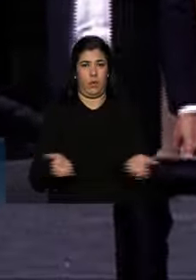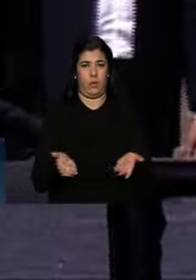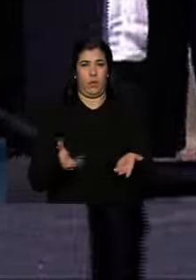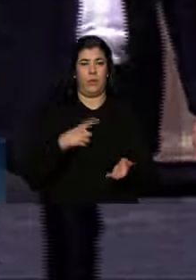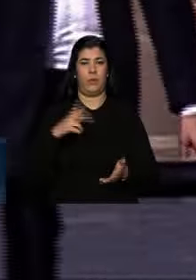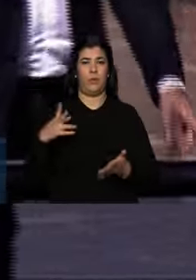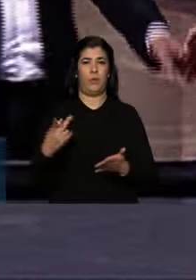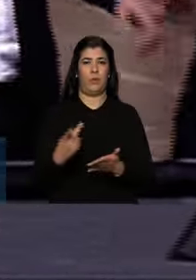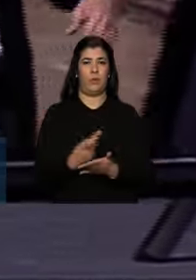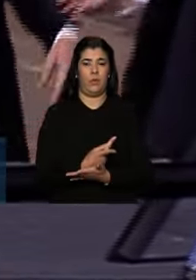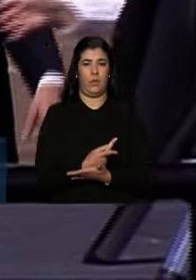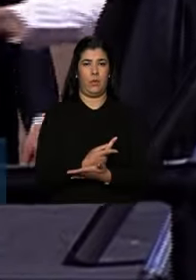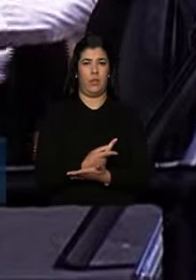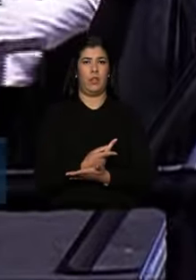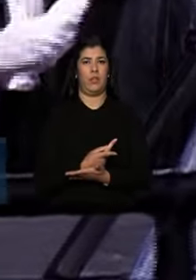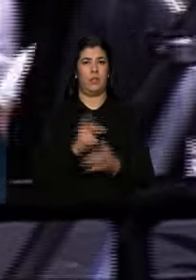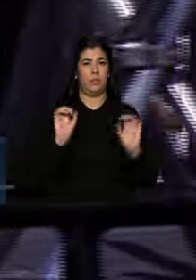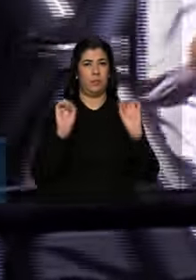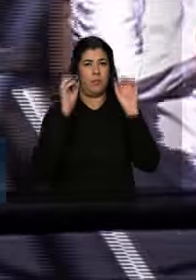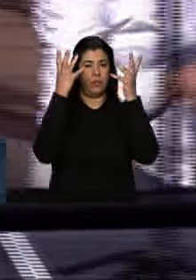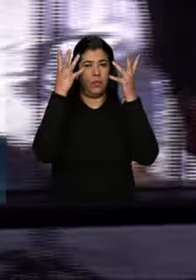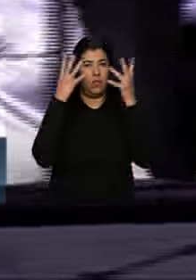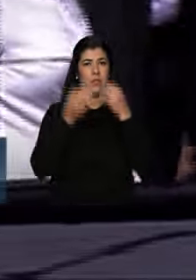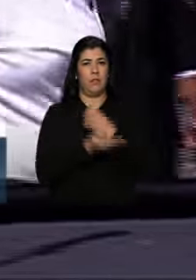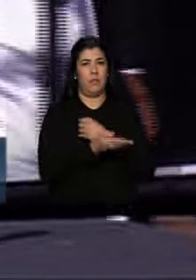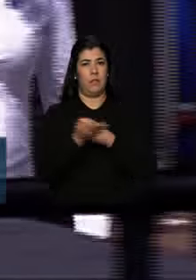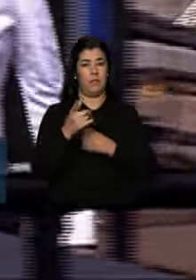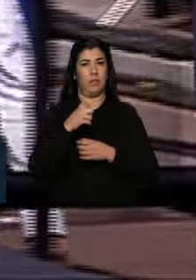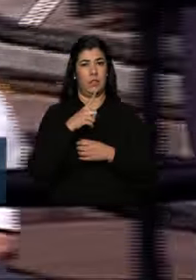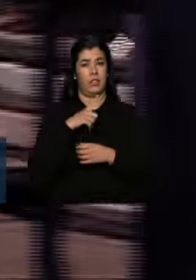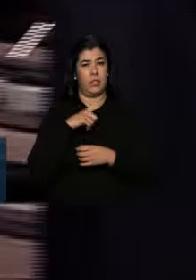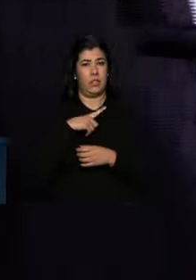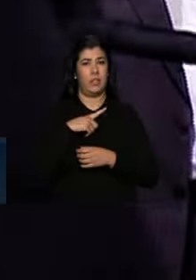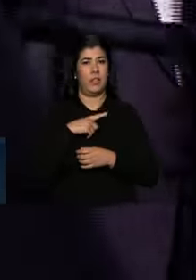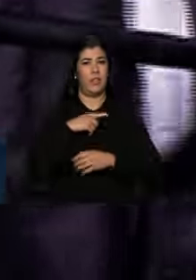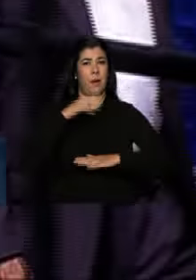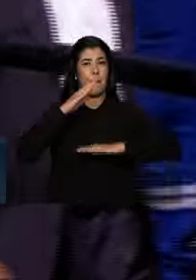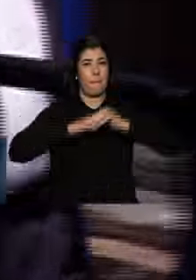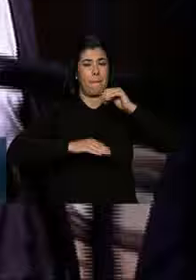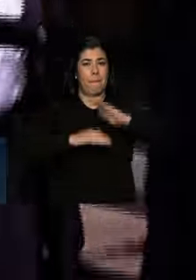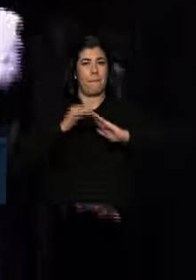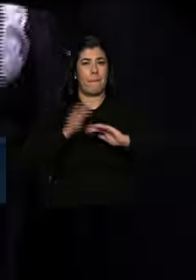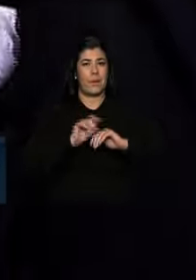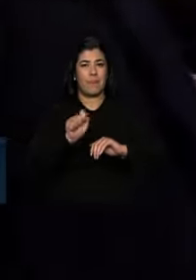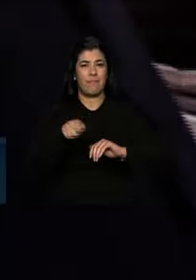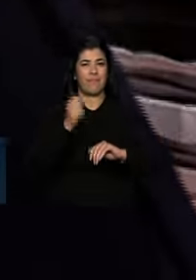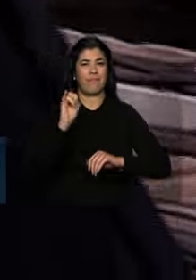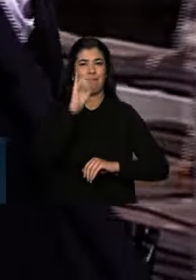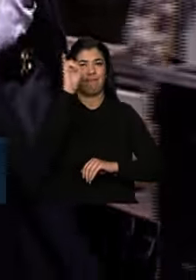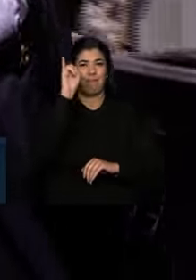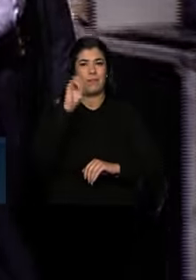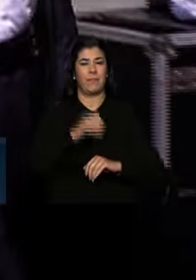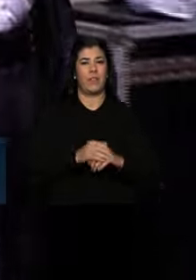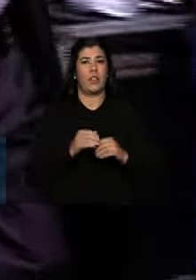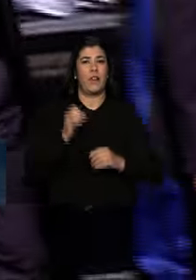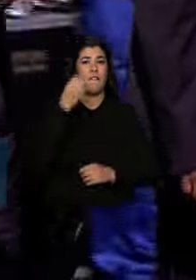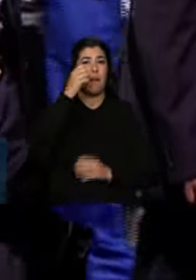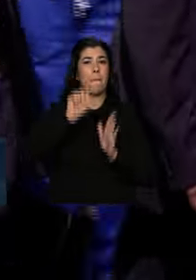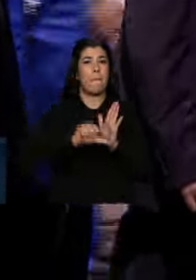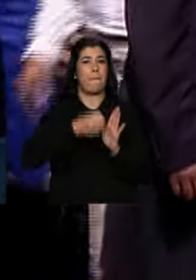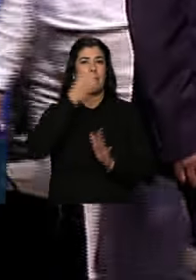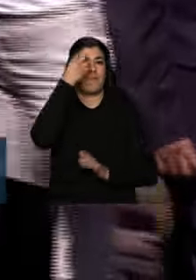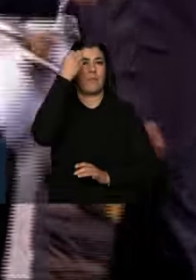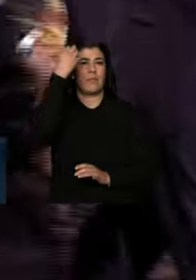a cerimônia, o ato de inauguração, na verdade, o ato que marca a viagem inaugural do